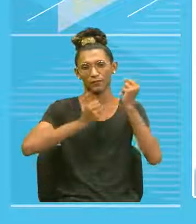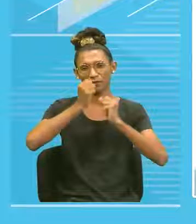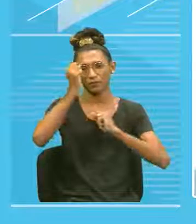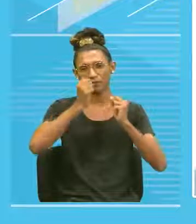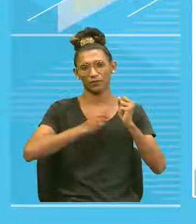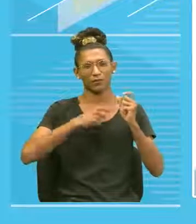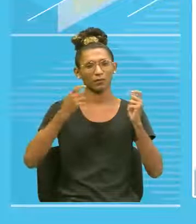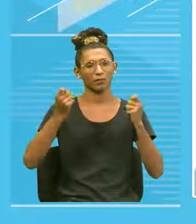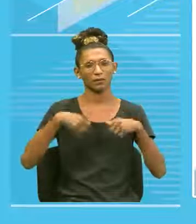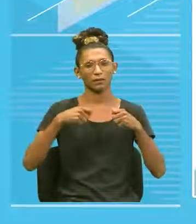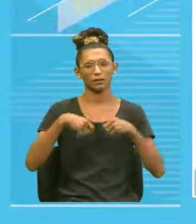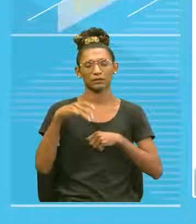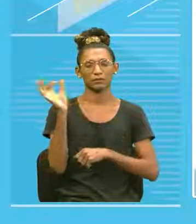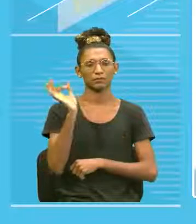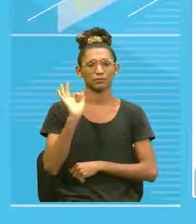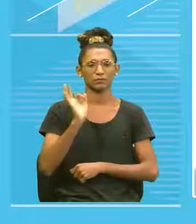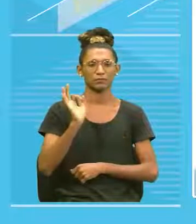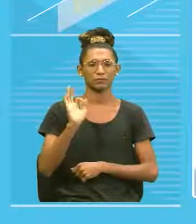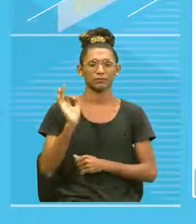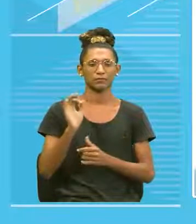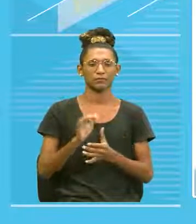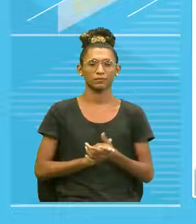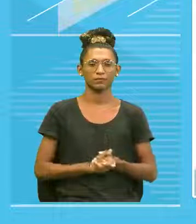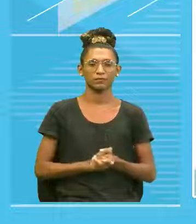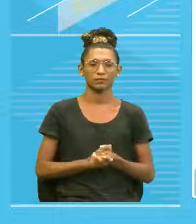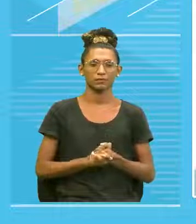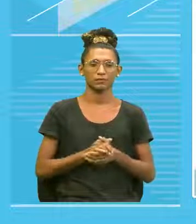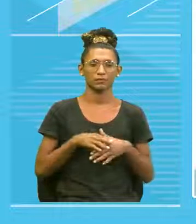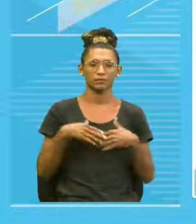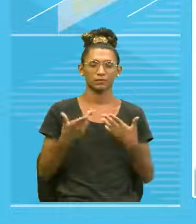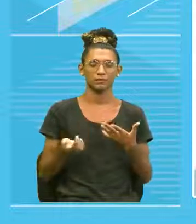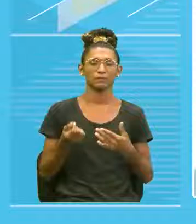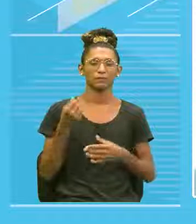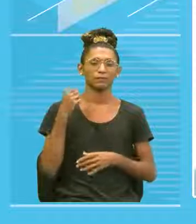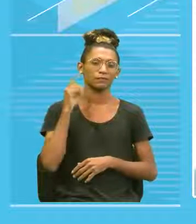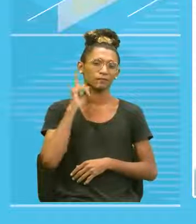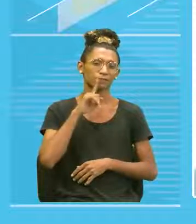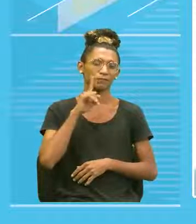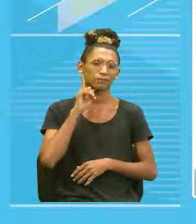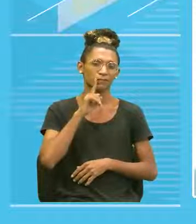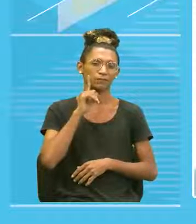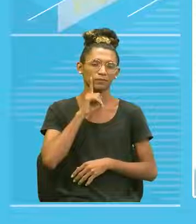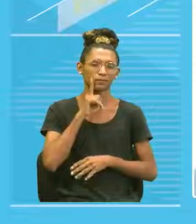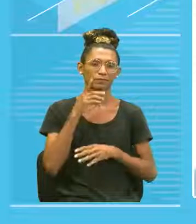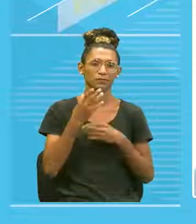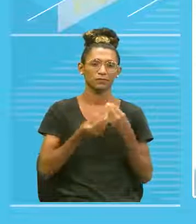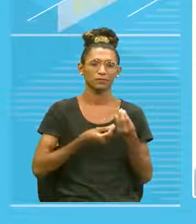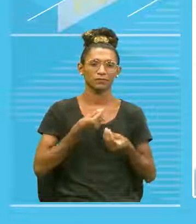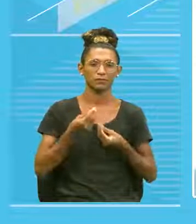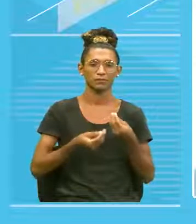E aí não preciso e nos Estados Unidos Joyce